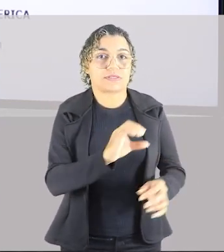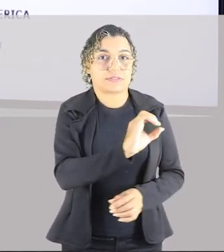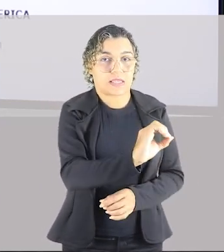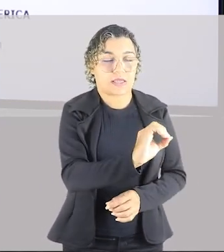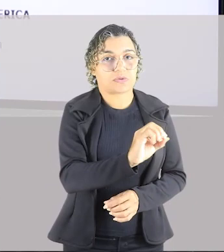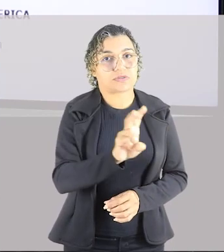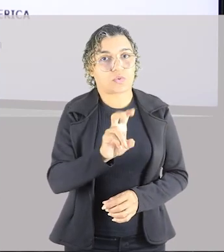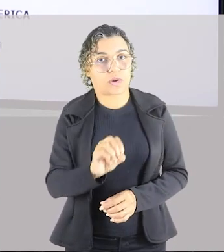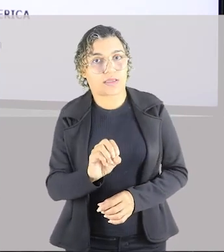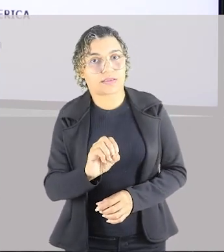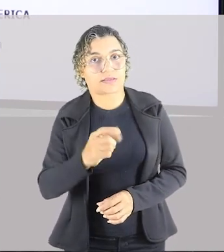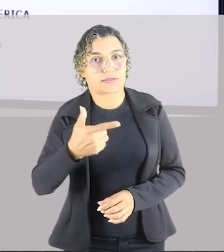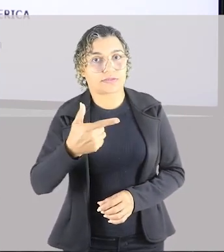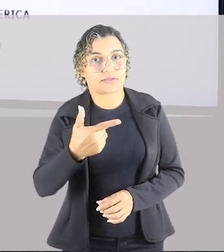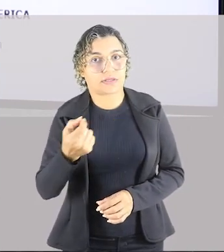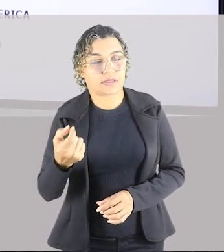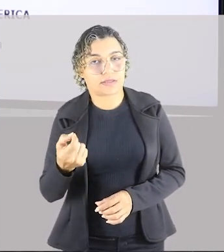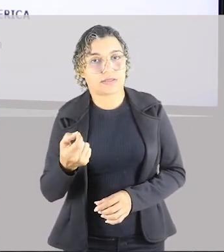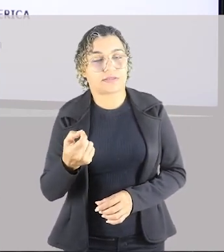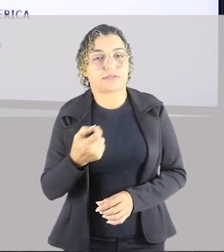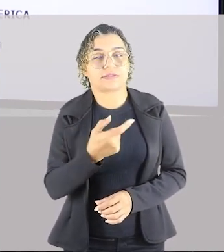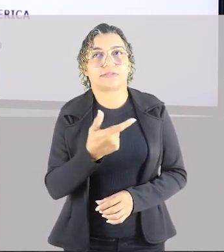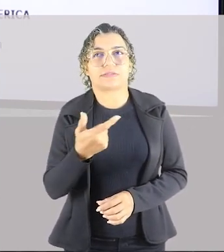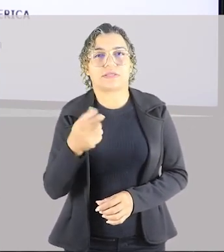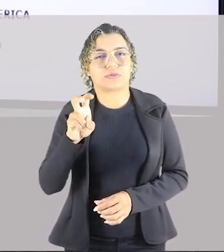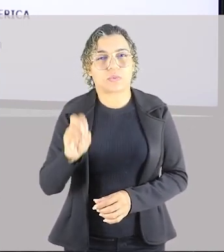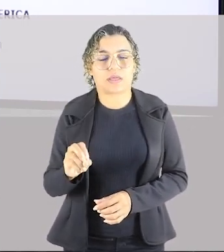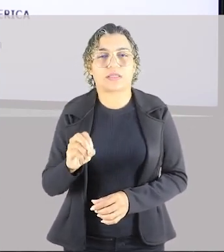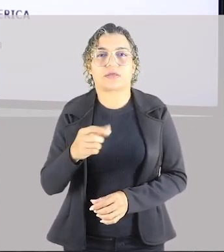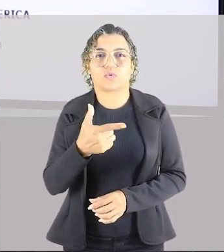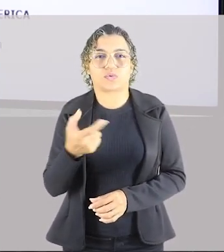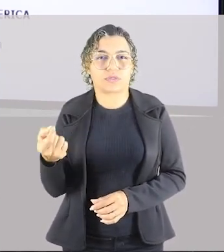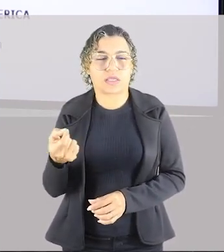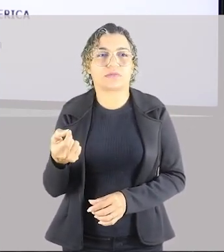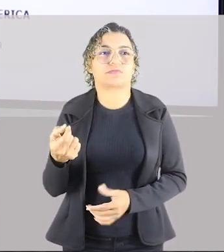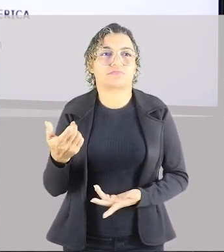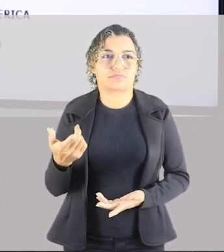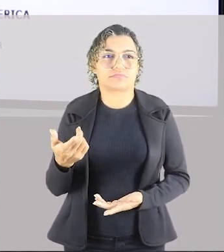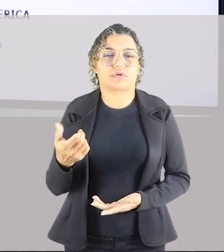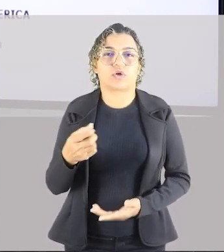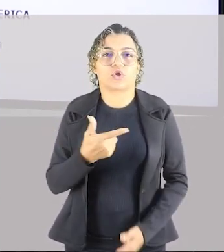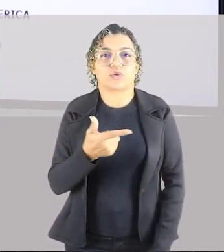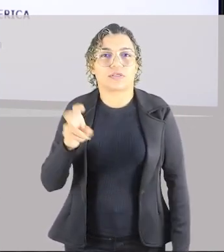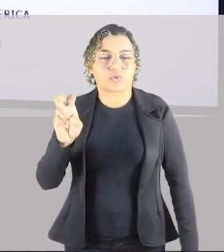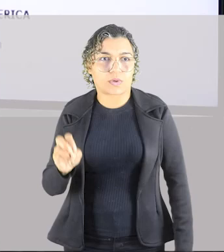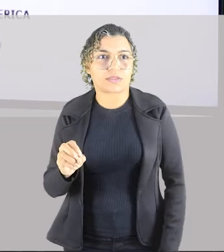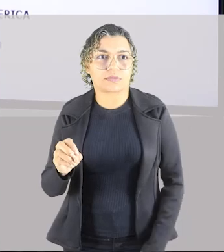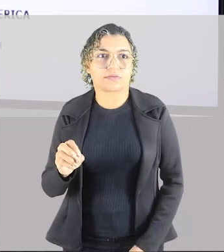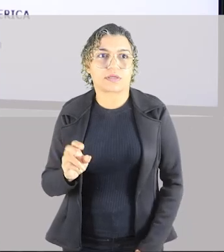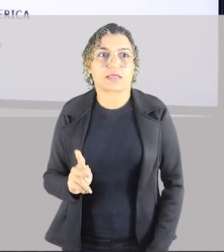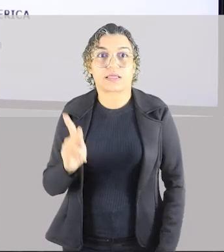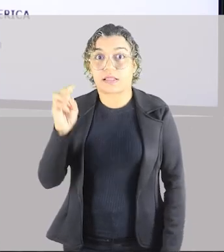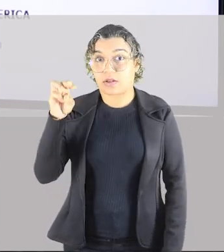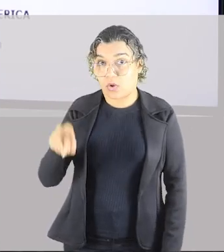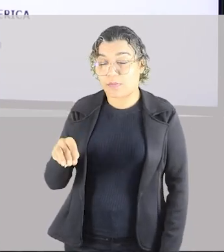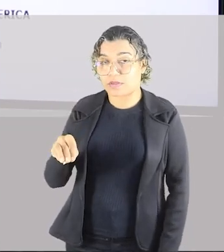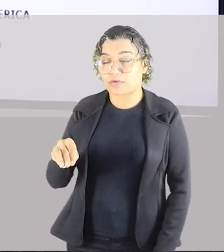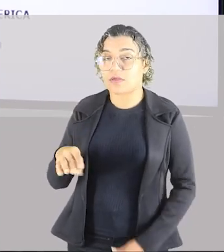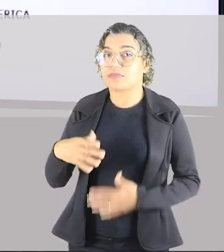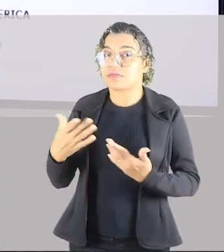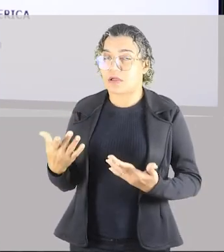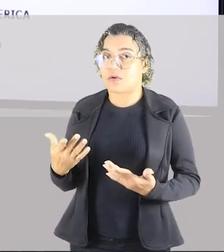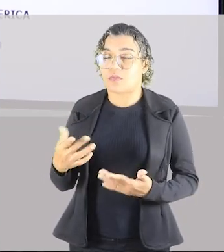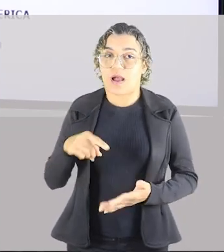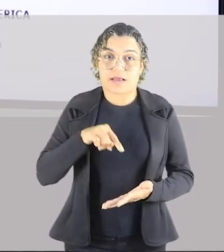50, 100, 150, 200, 250 e está aqui, ó. km, quilômetros. Ou seja,